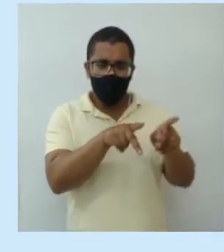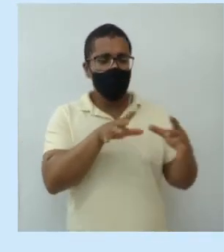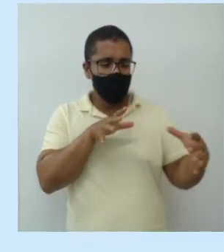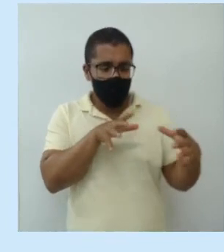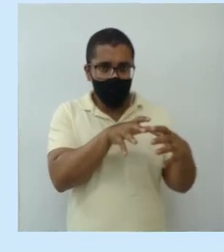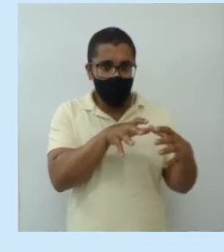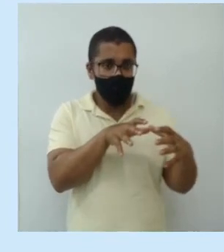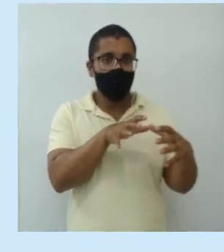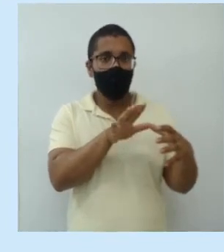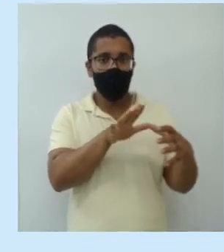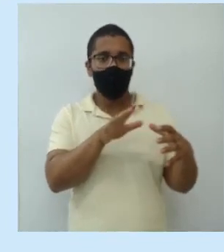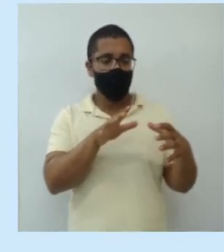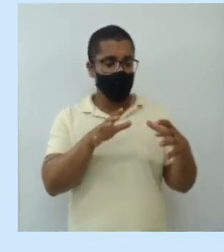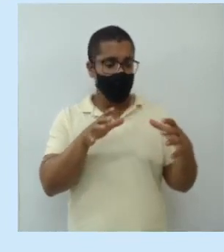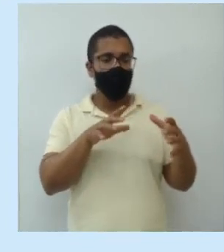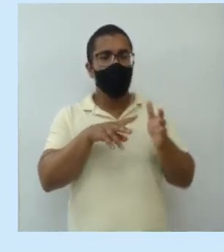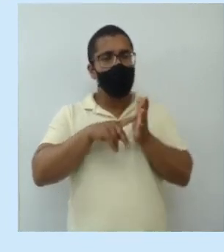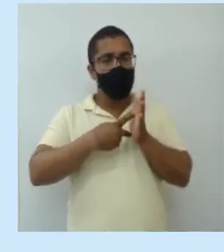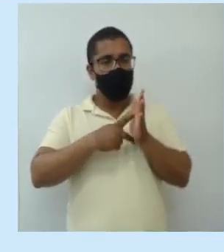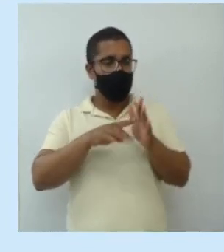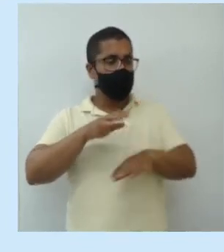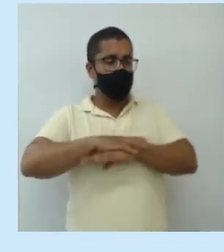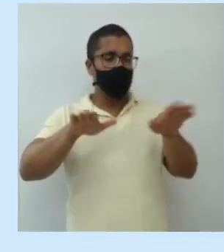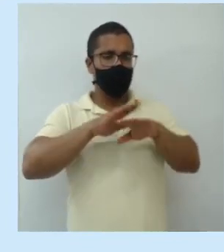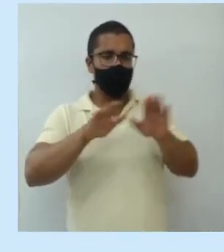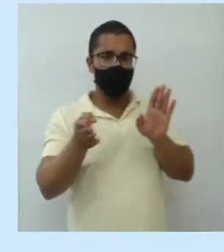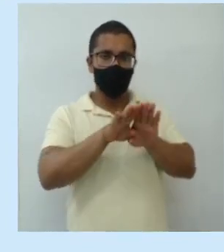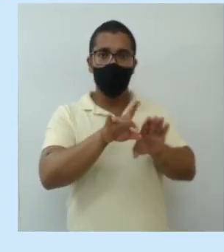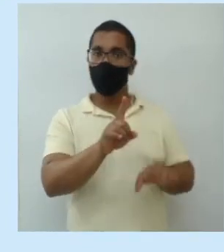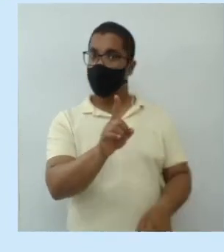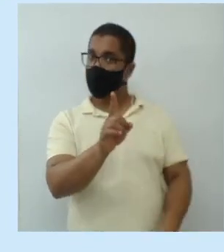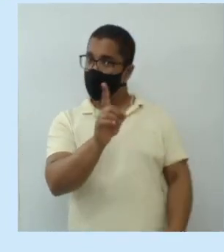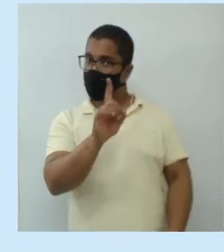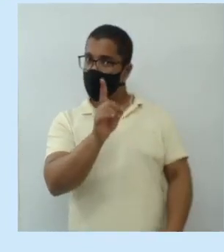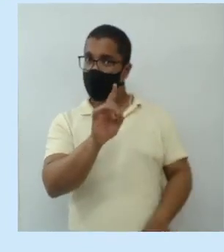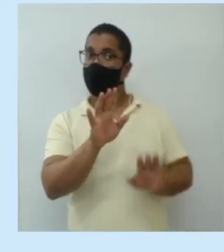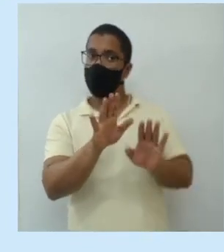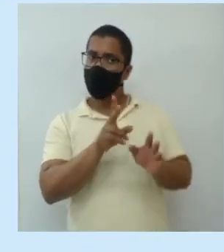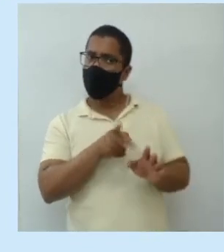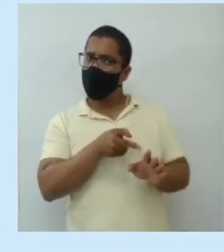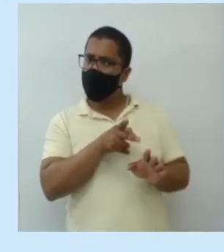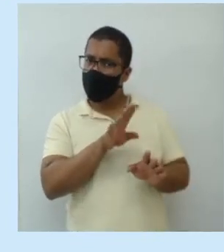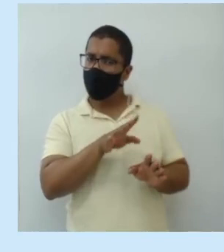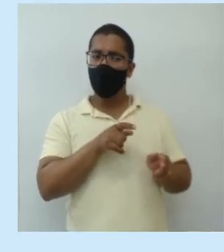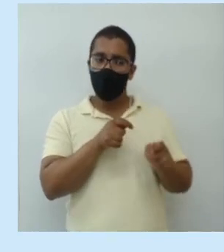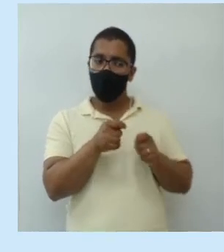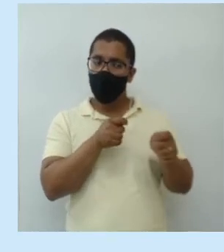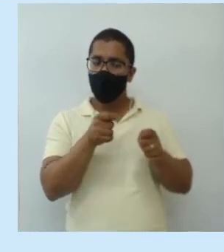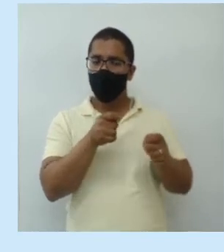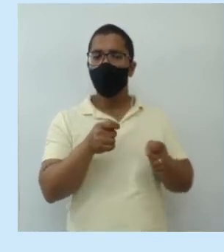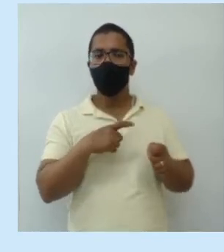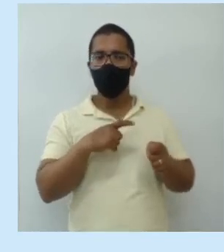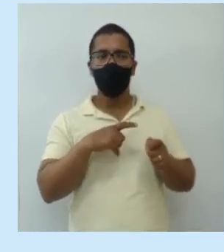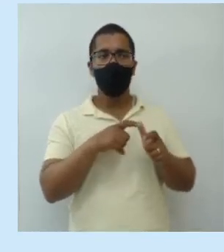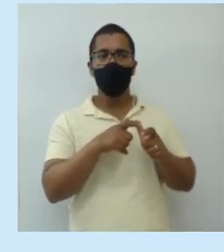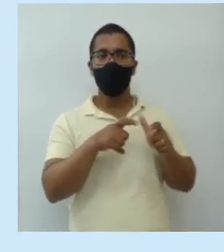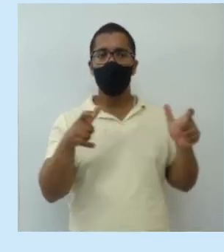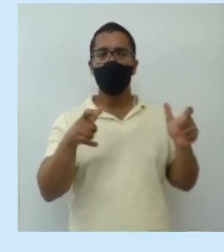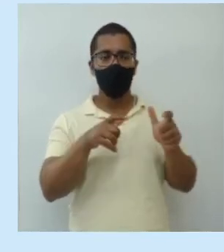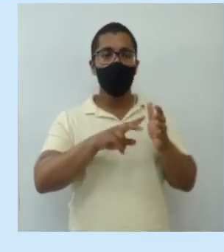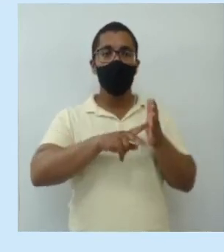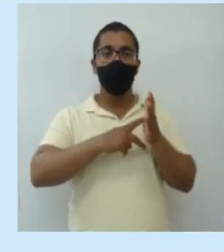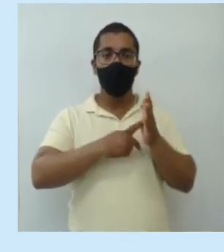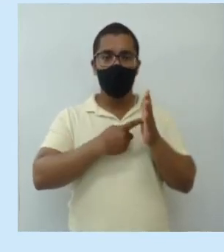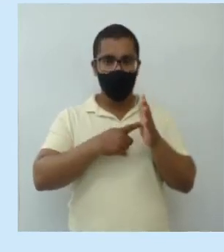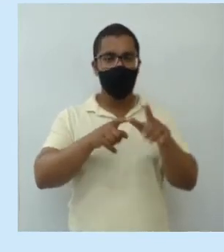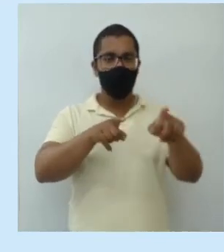Mas ele não vai desmantelar esses sindicatos, como já foi abordado. Então vai ter até um aumento do número de sindicatos